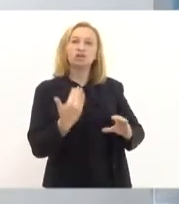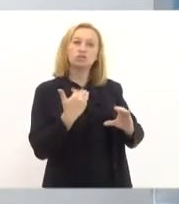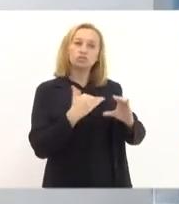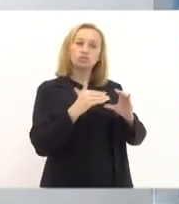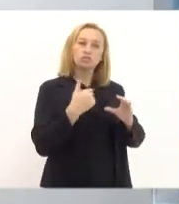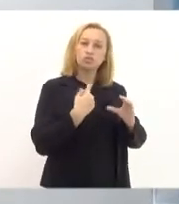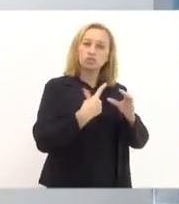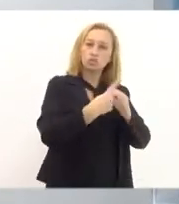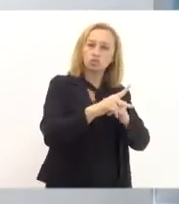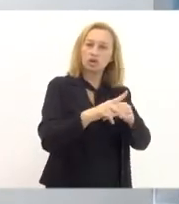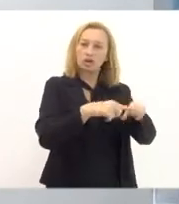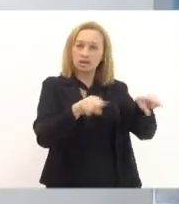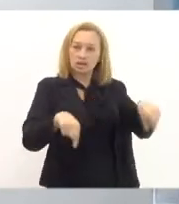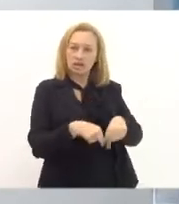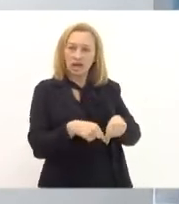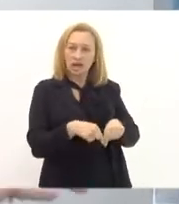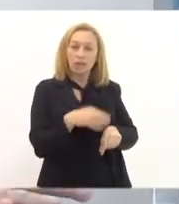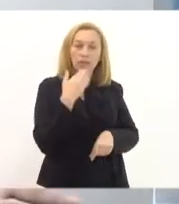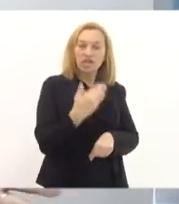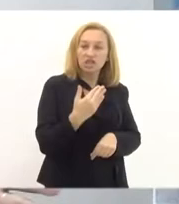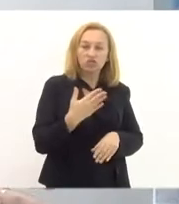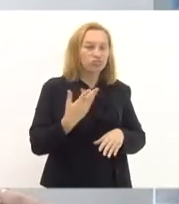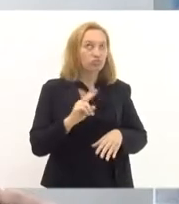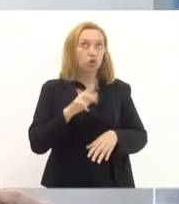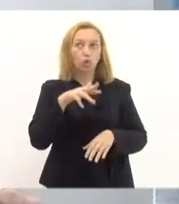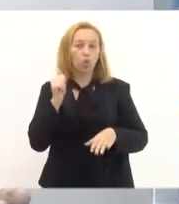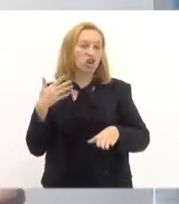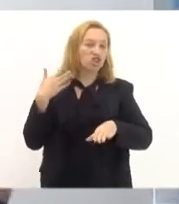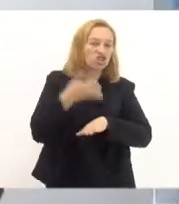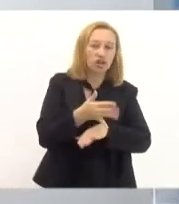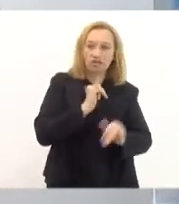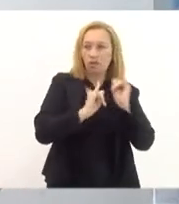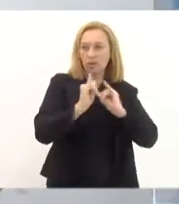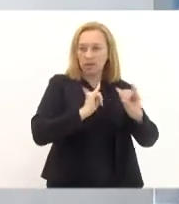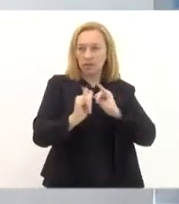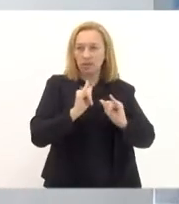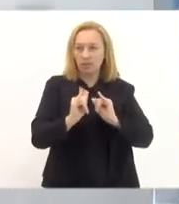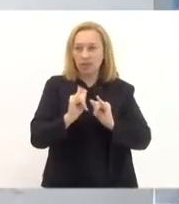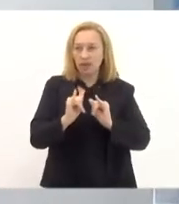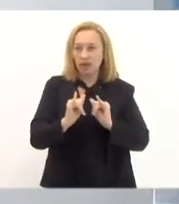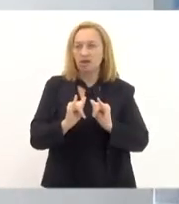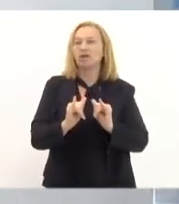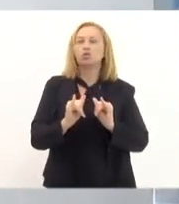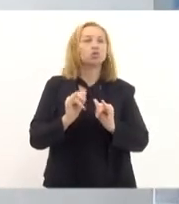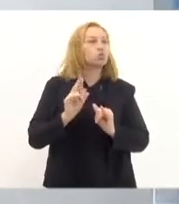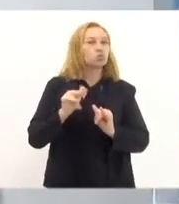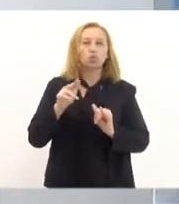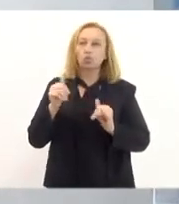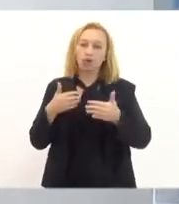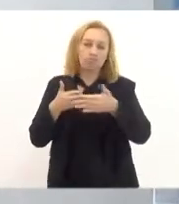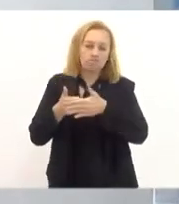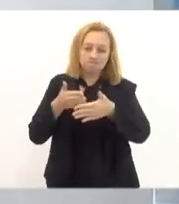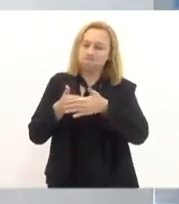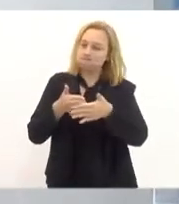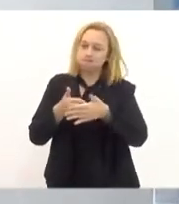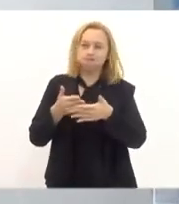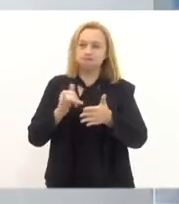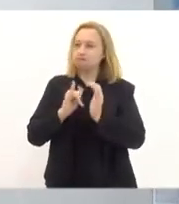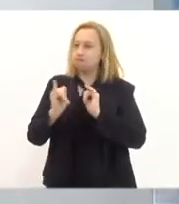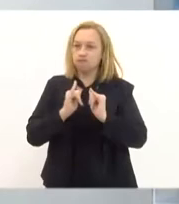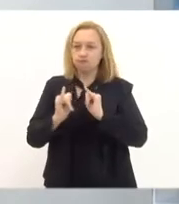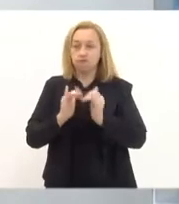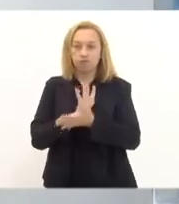solicitar ele solicita e nunca chegou requerimento informação é publicada nunca chega empurra com a barriga nunca chega então